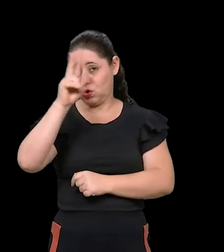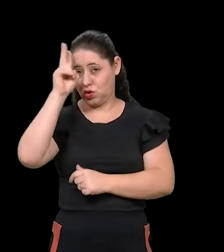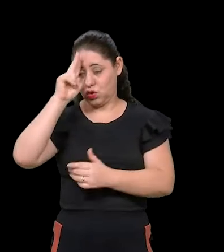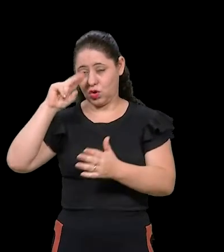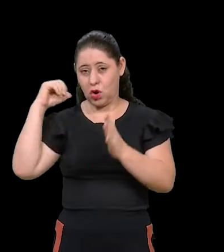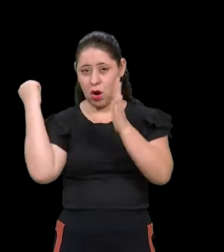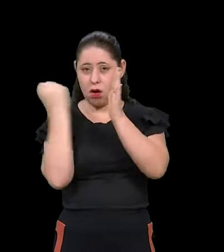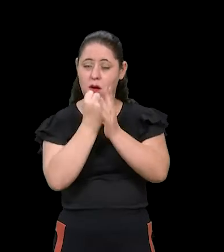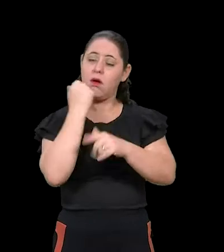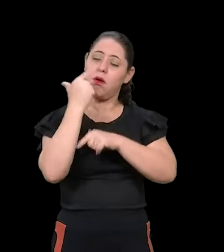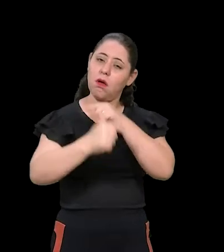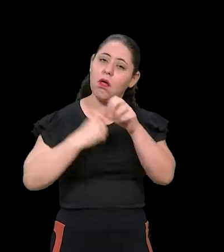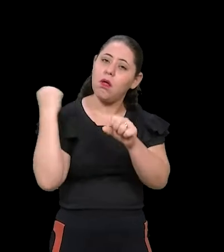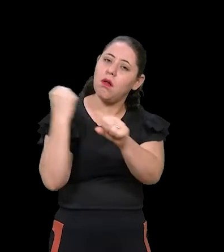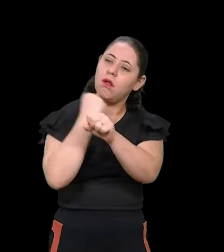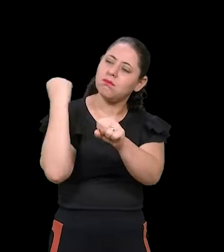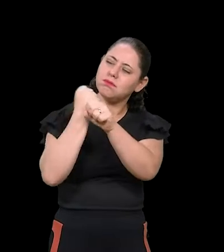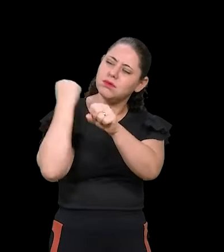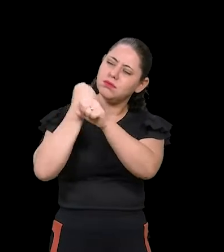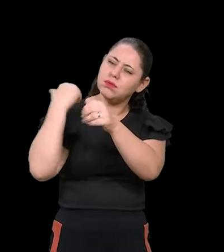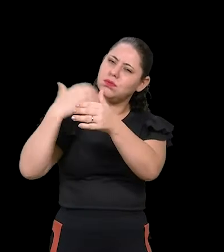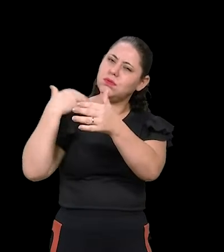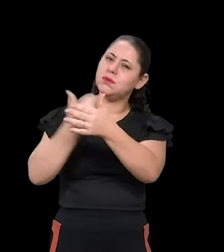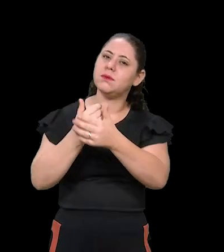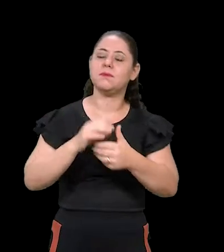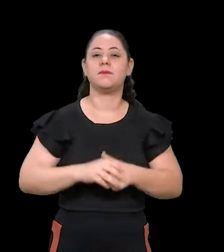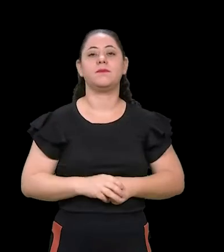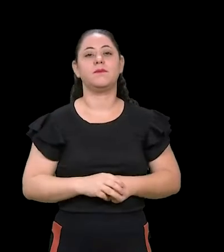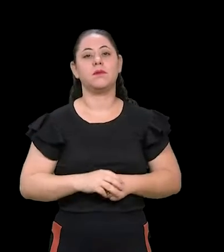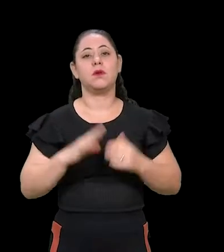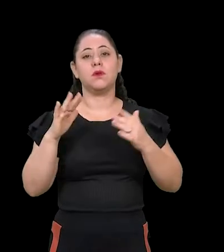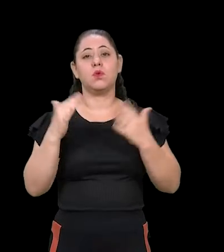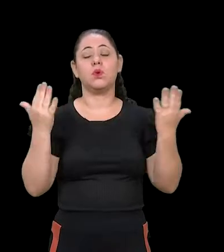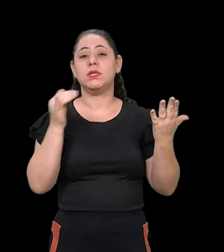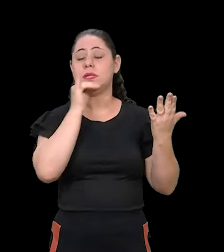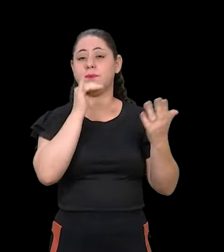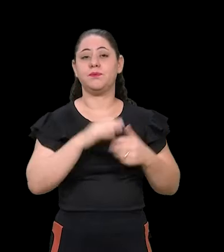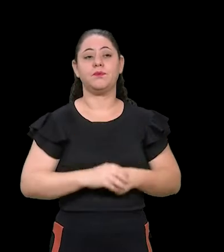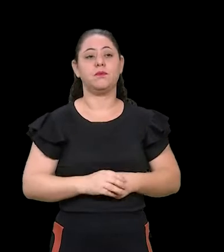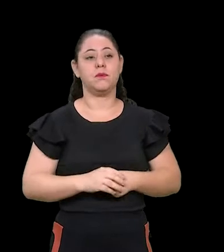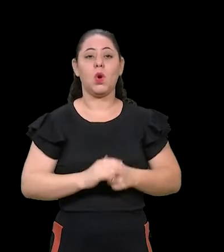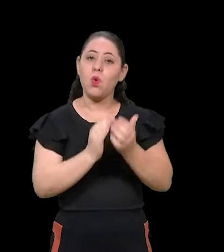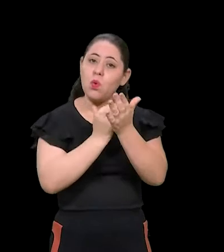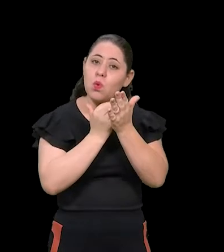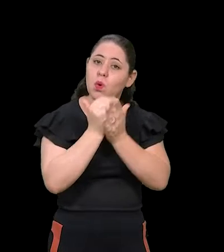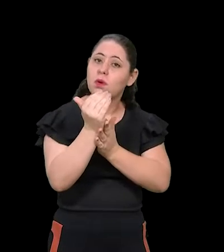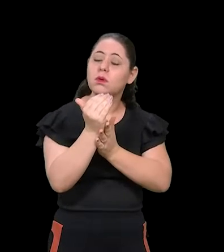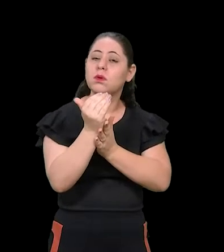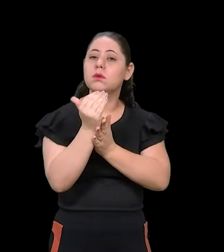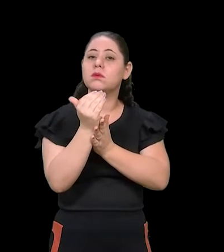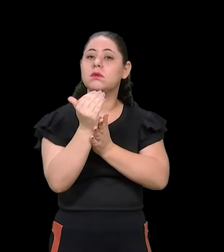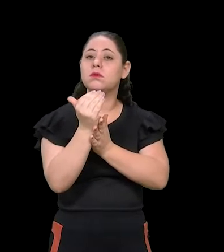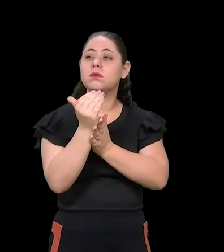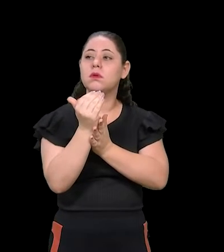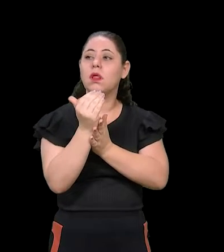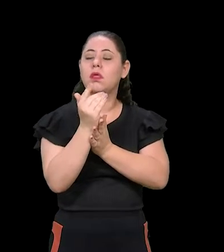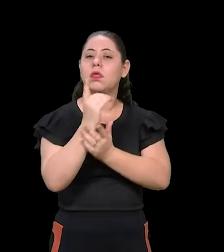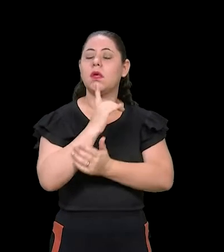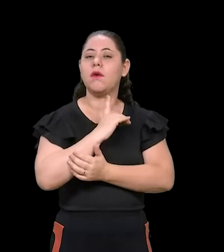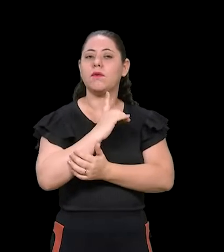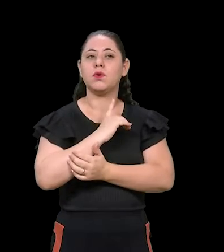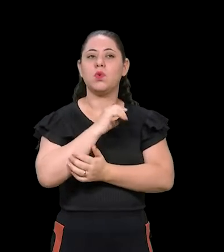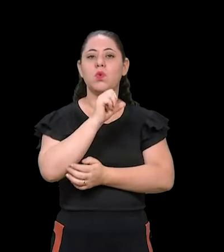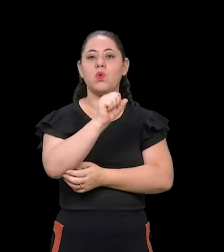trabalhar, é uma história que foi construída, né? E aí eu posso falar um pouco porque quando eu entrei no Sebrae, eu